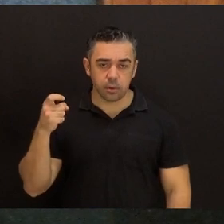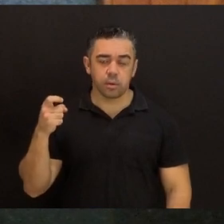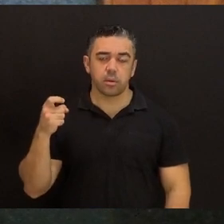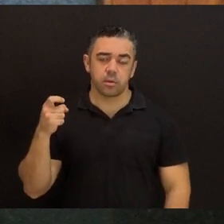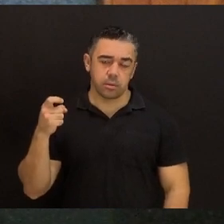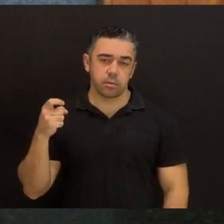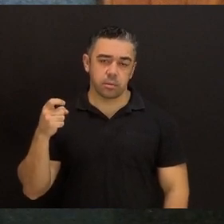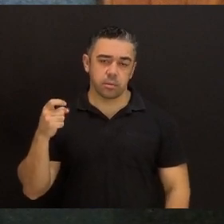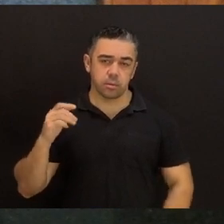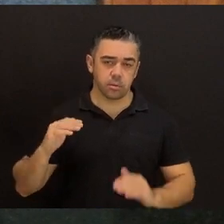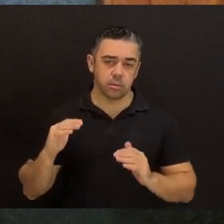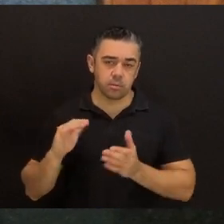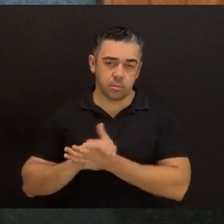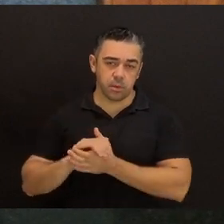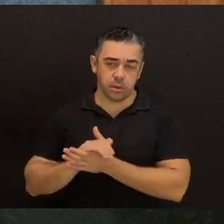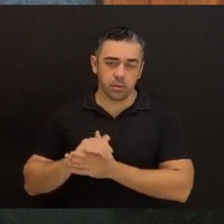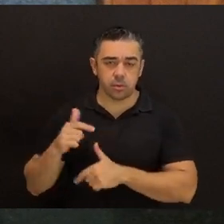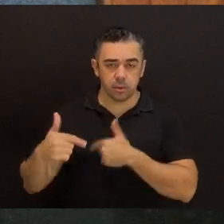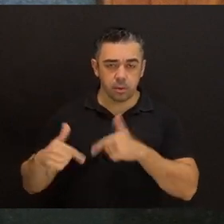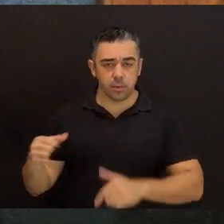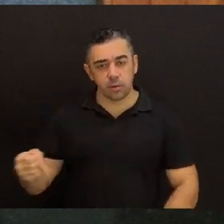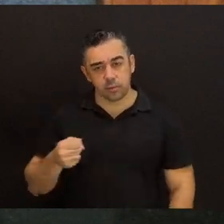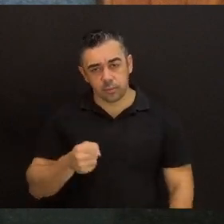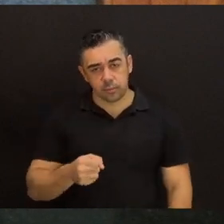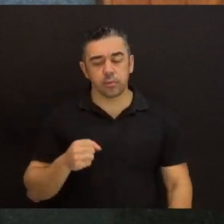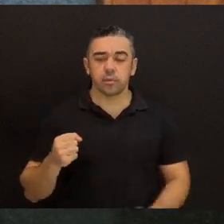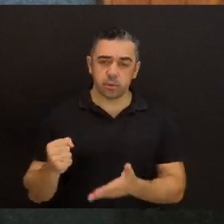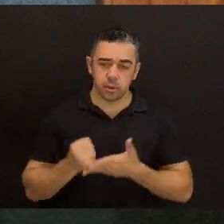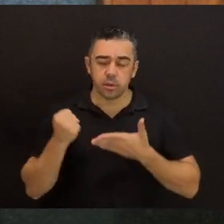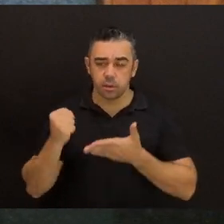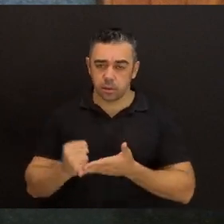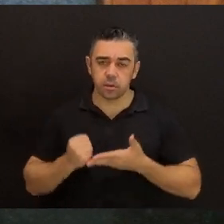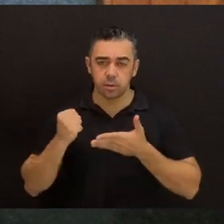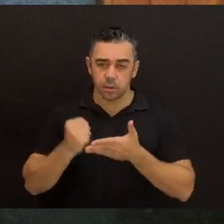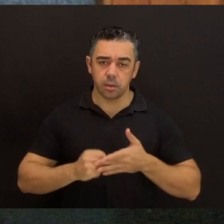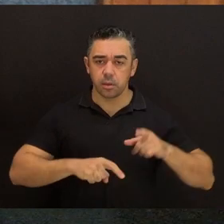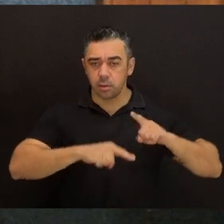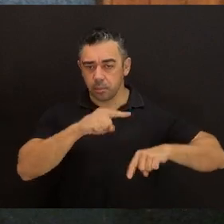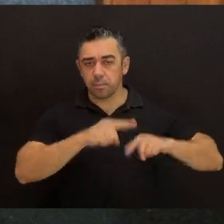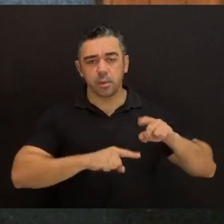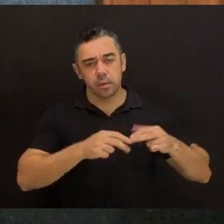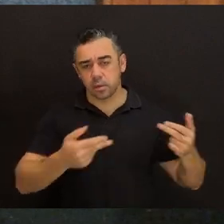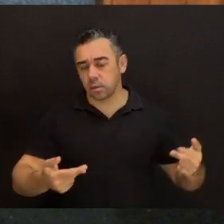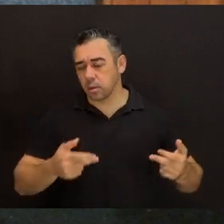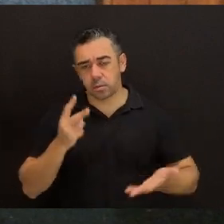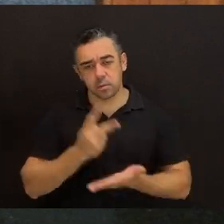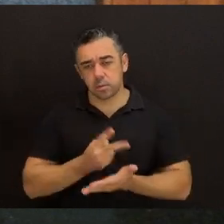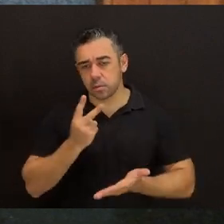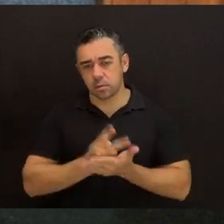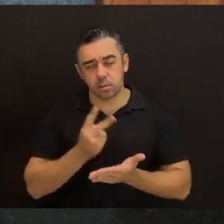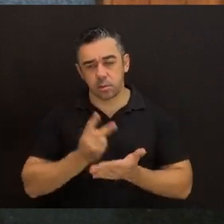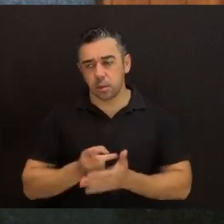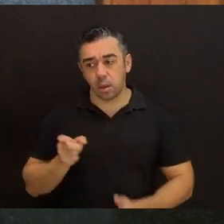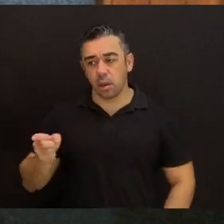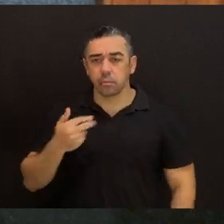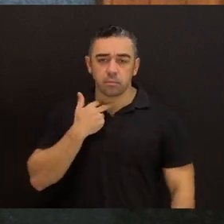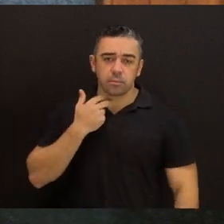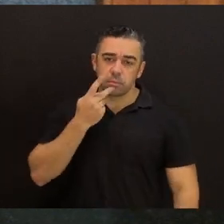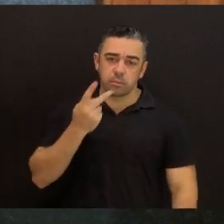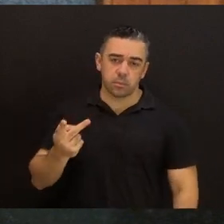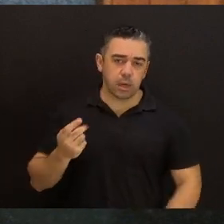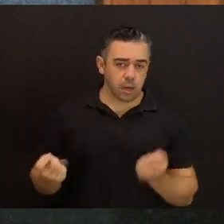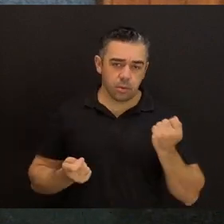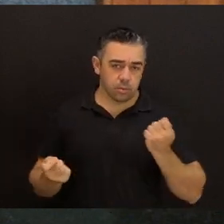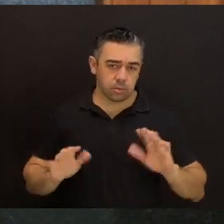Servidor comissionário da prefeitura era responsável por trazer esses objetos e que isso acontecia com frequência ela não tinha poder de de controle